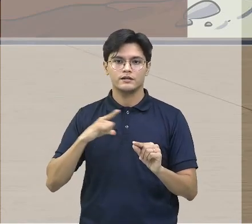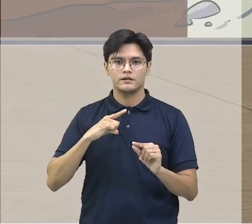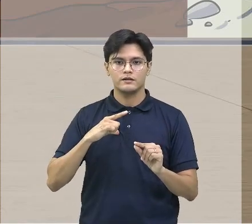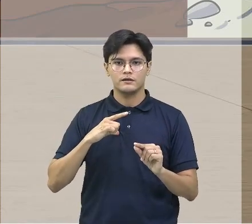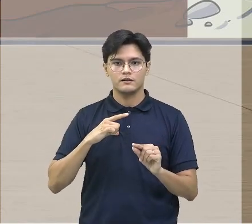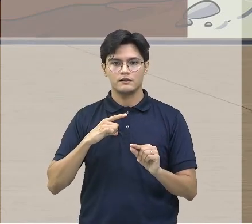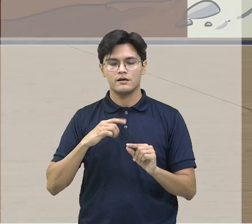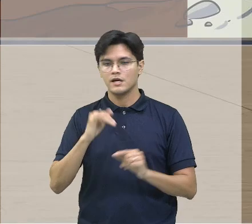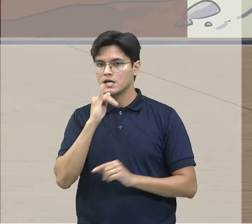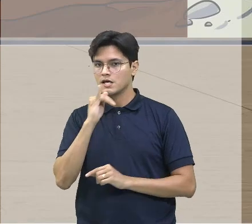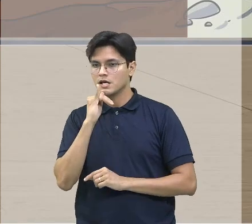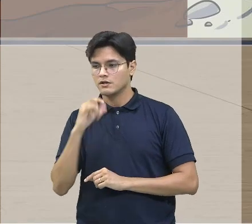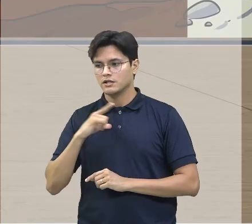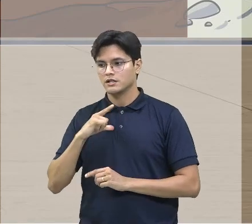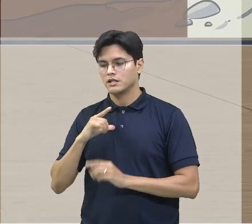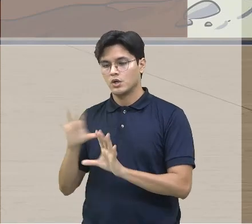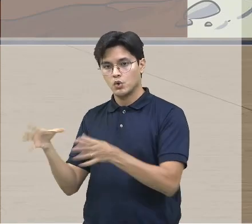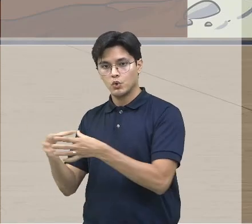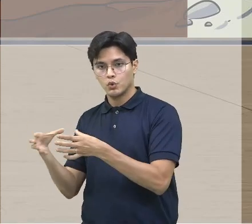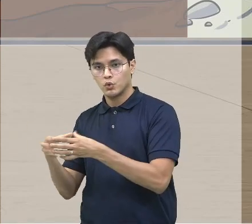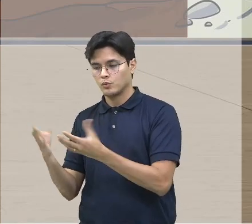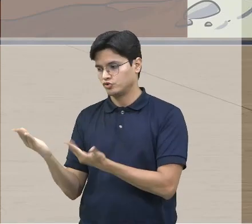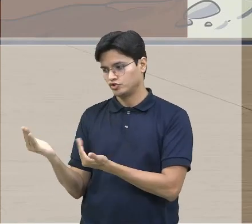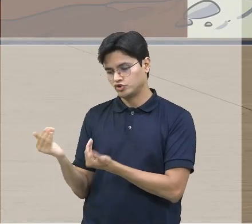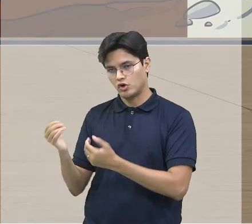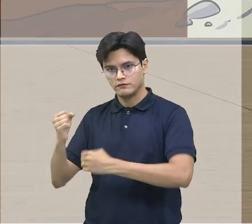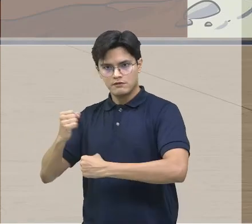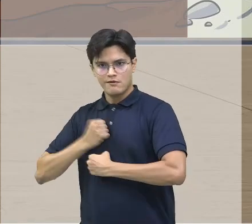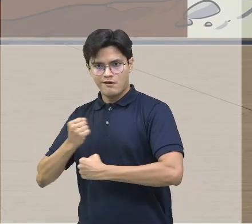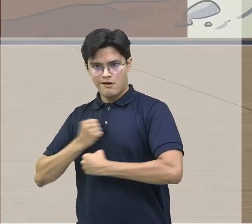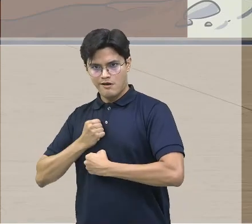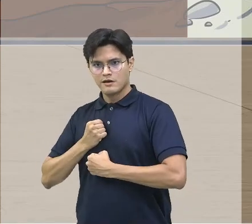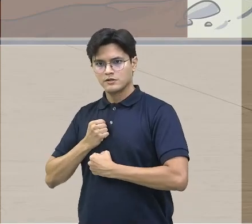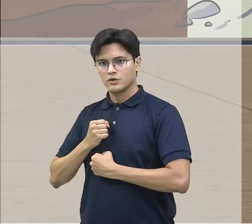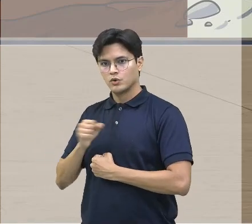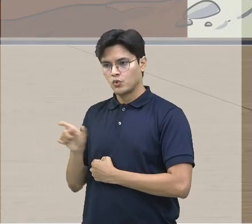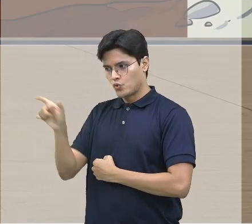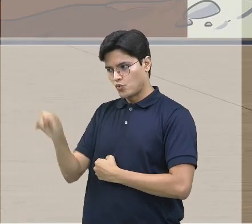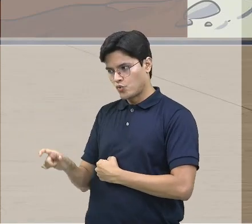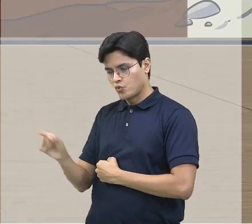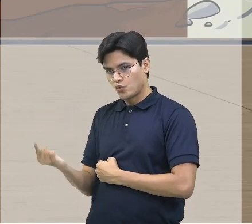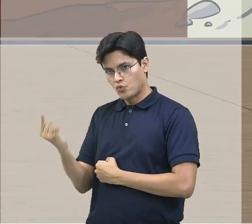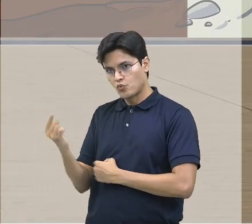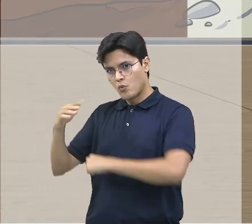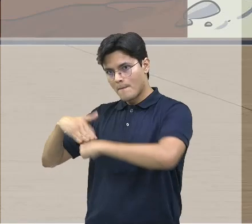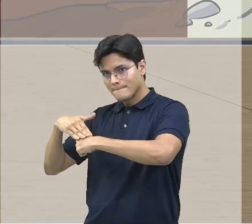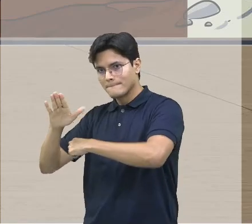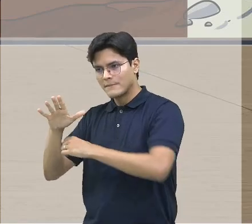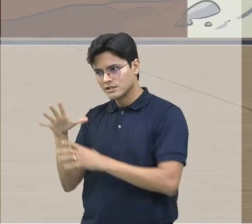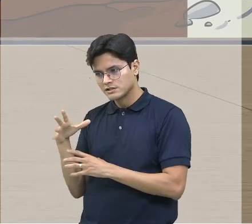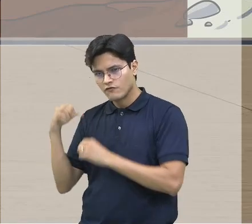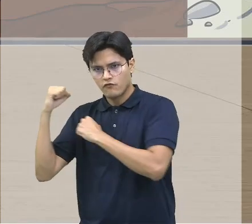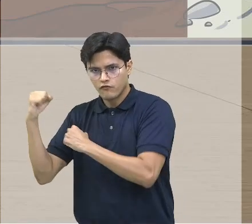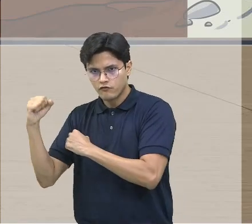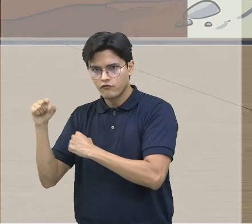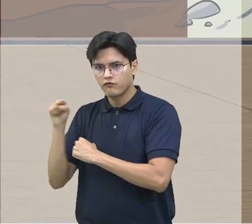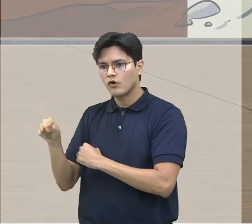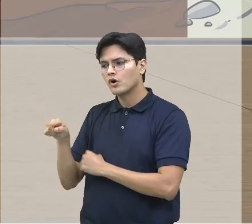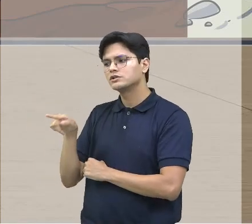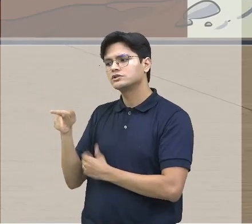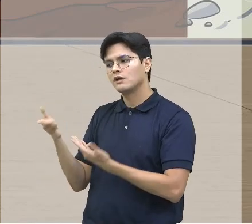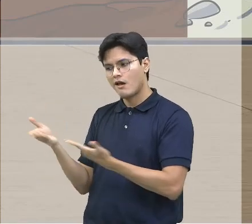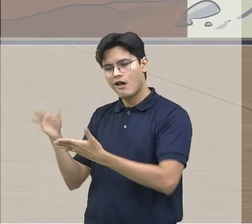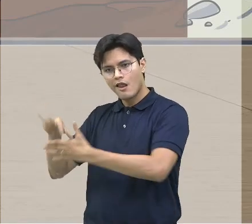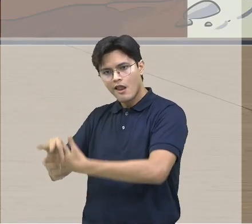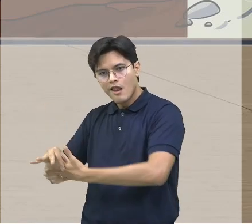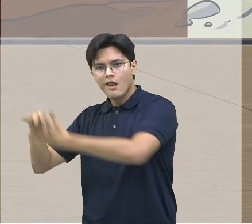de jovens guerreiros ali, o mais forte se tornava o líder daquele grupo e todos os outros fazem um juramento